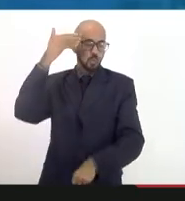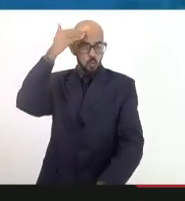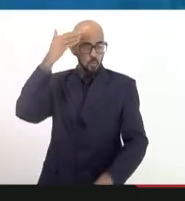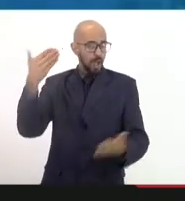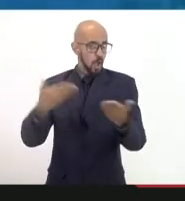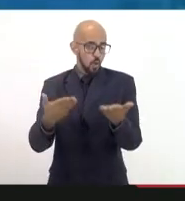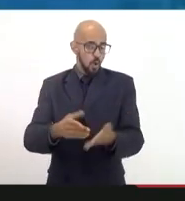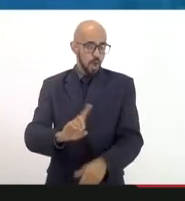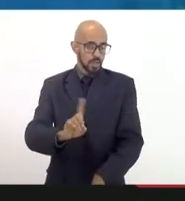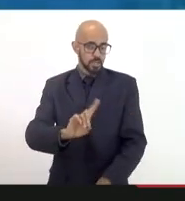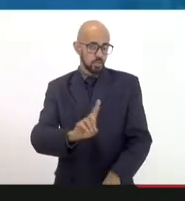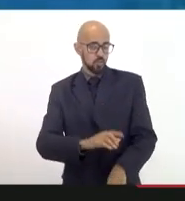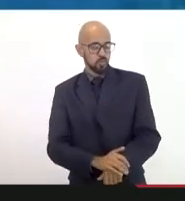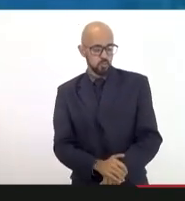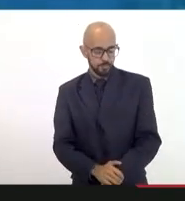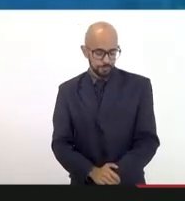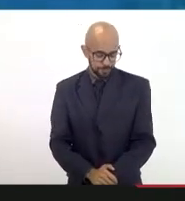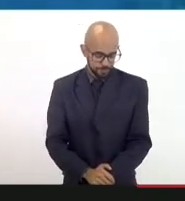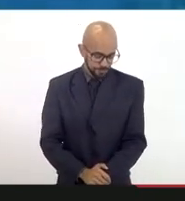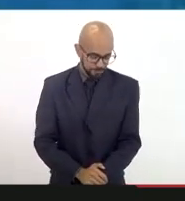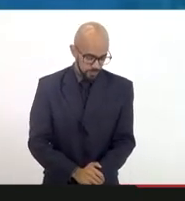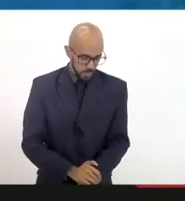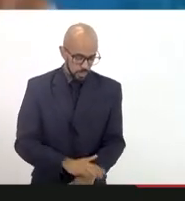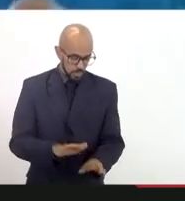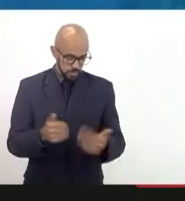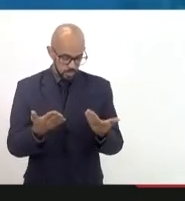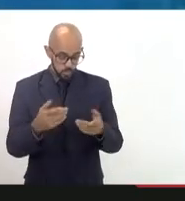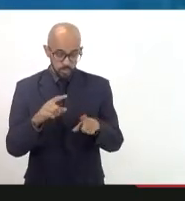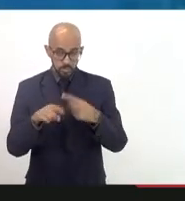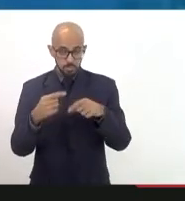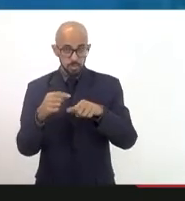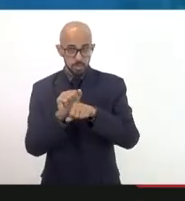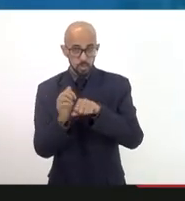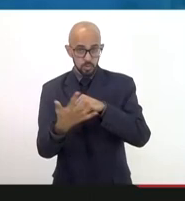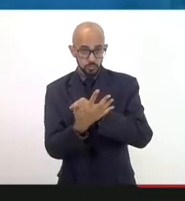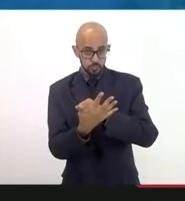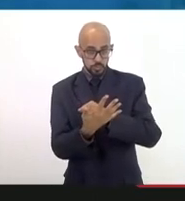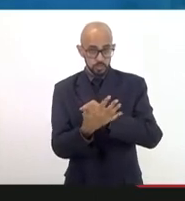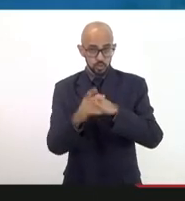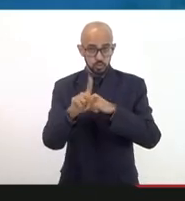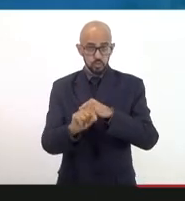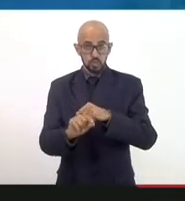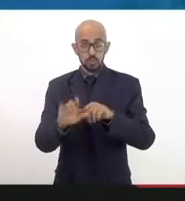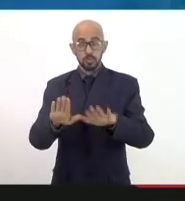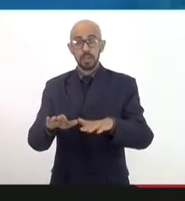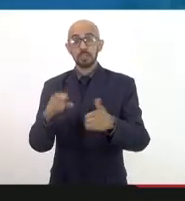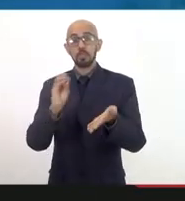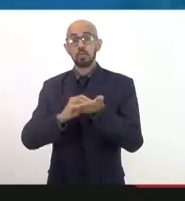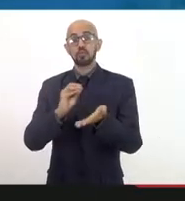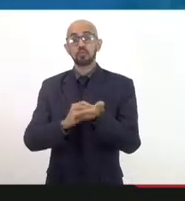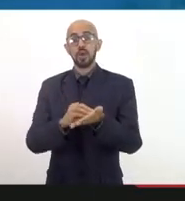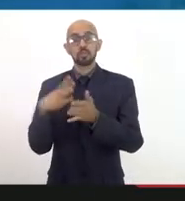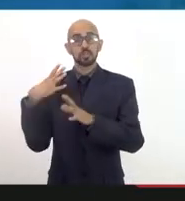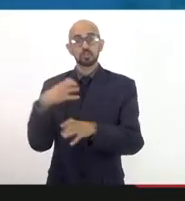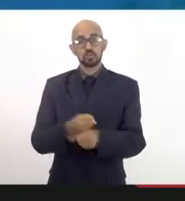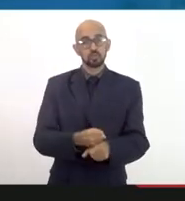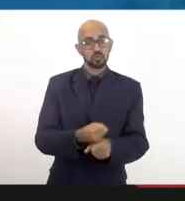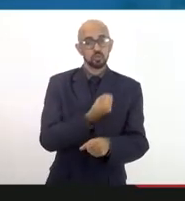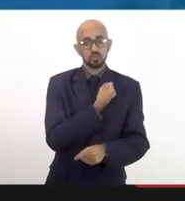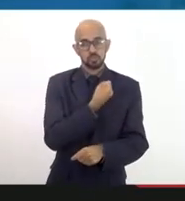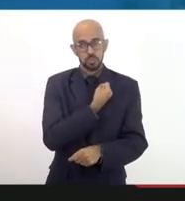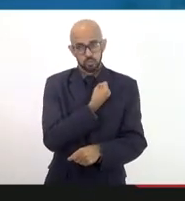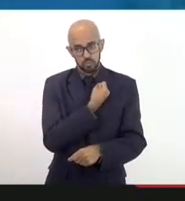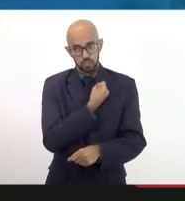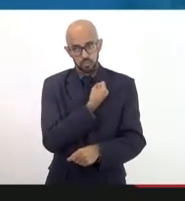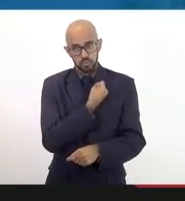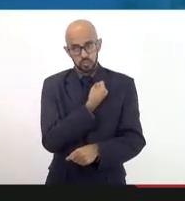dito claramente durante a Covid, isso caiu, mas é um fato, falta de notificação, claramente isso, a sobra de produtos laboratoriais